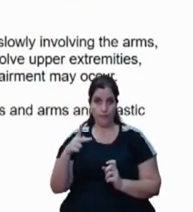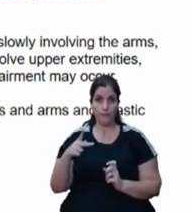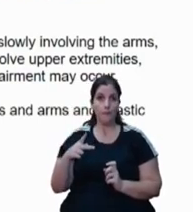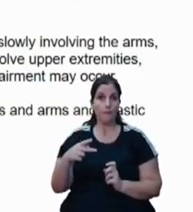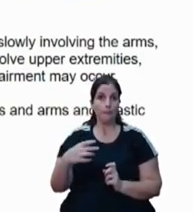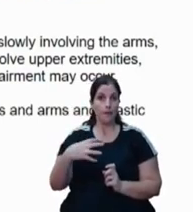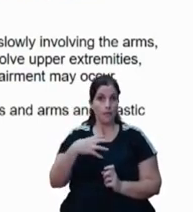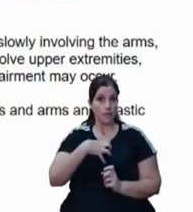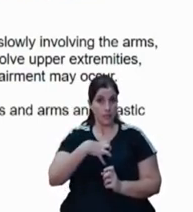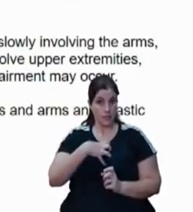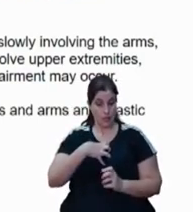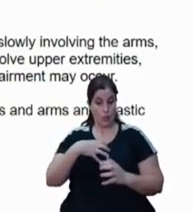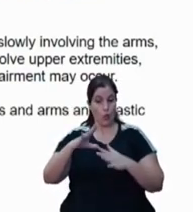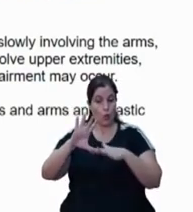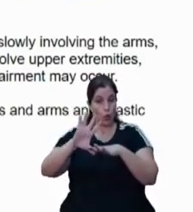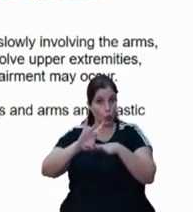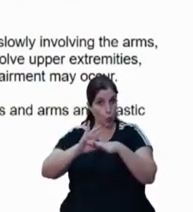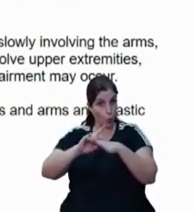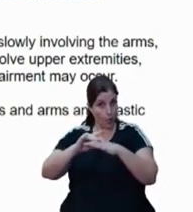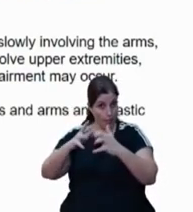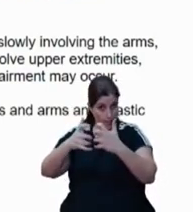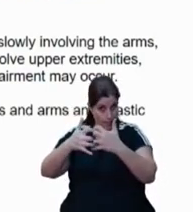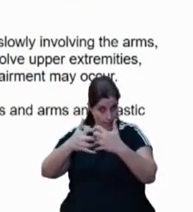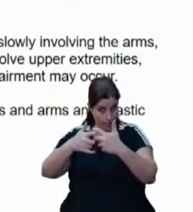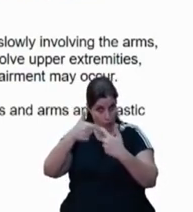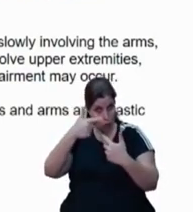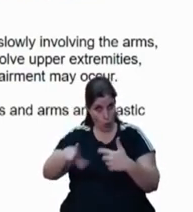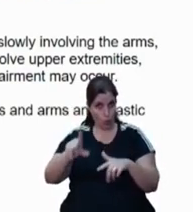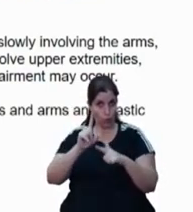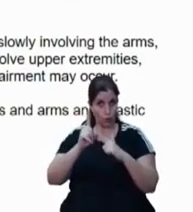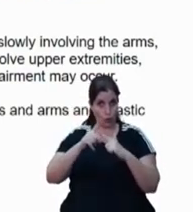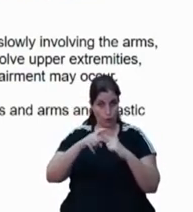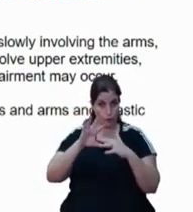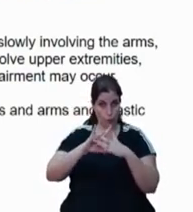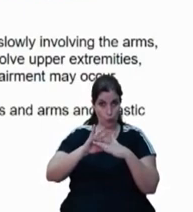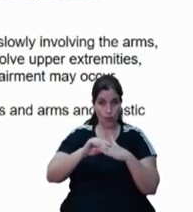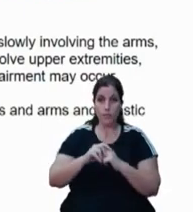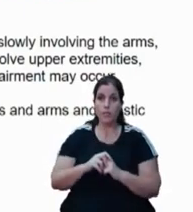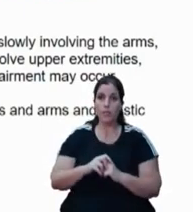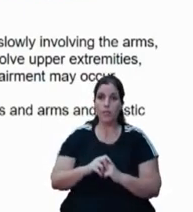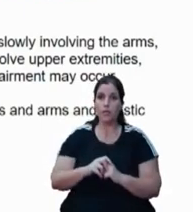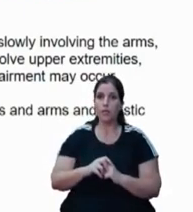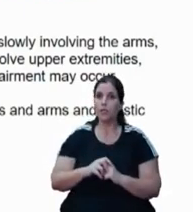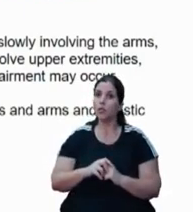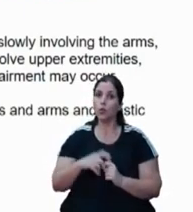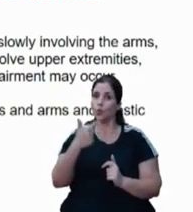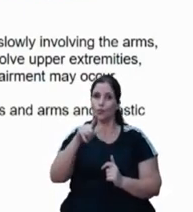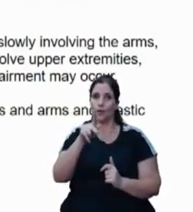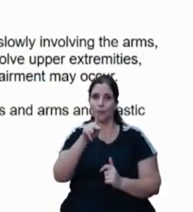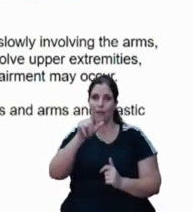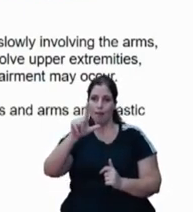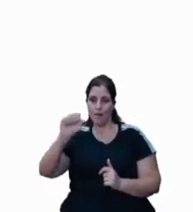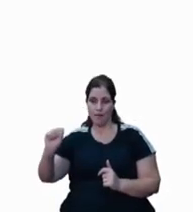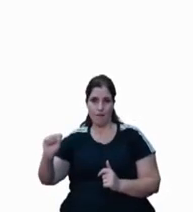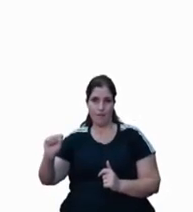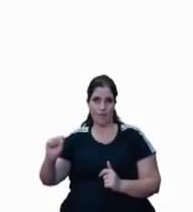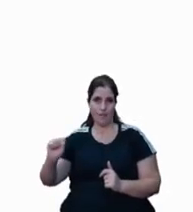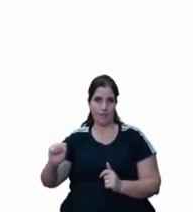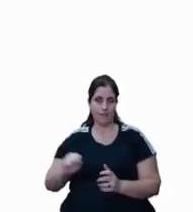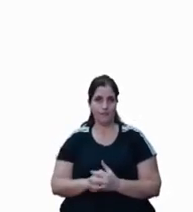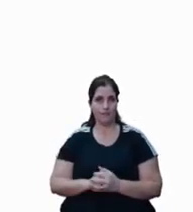neuropatia periféricas e outros distúrbios neurológicos que eu mencionei não fazem parte da PIL-LS.